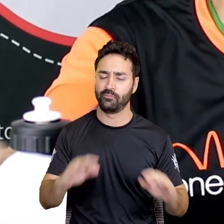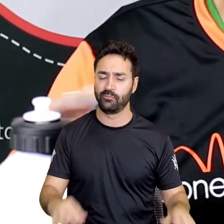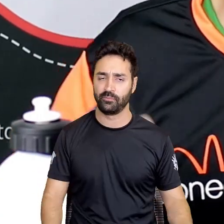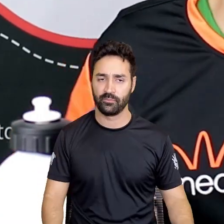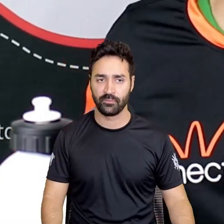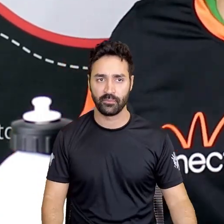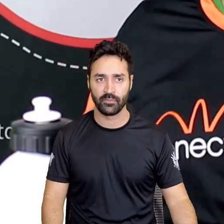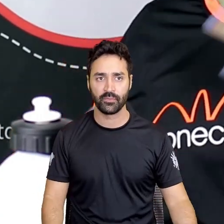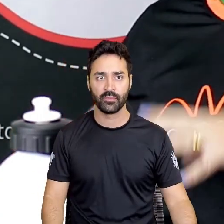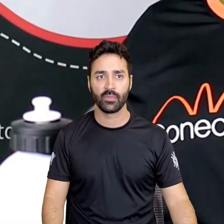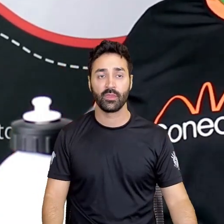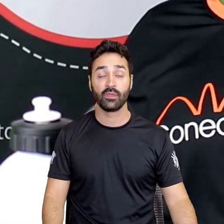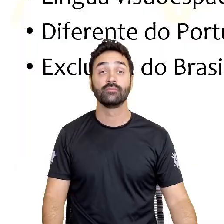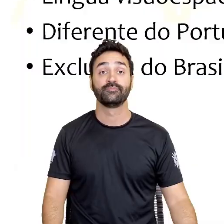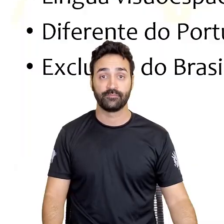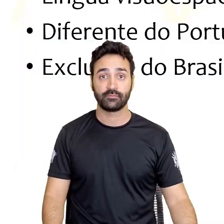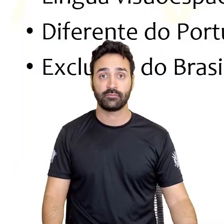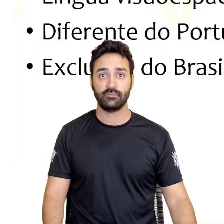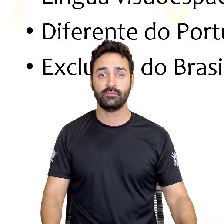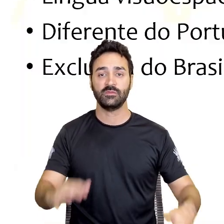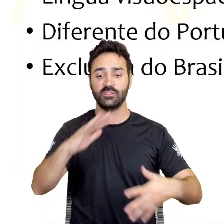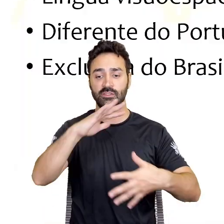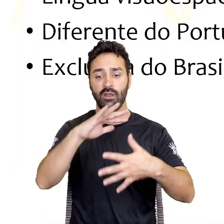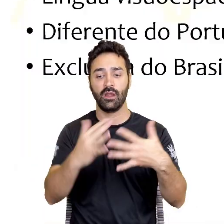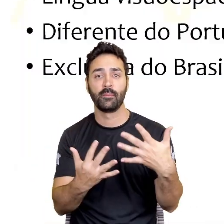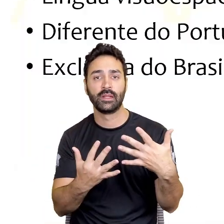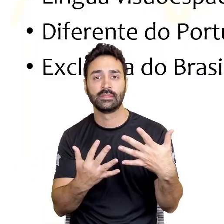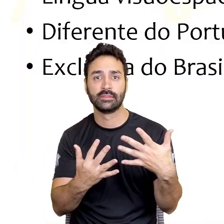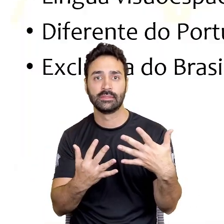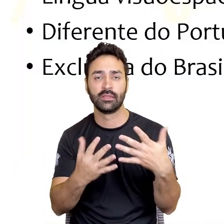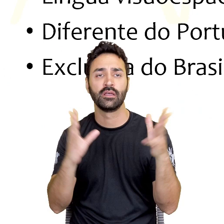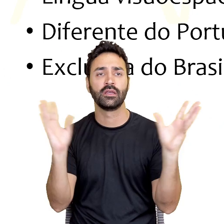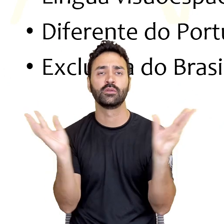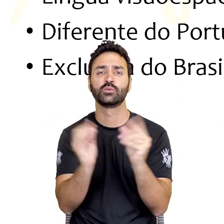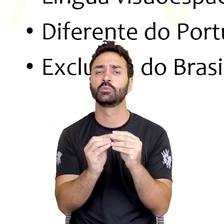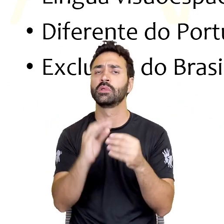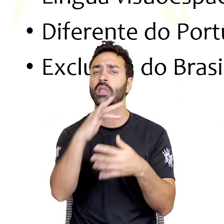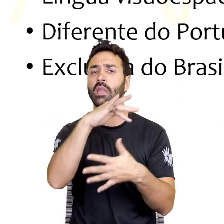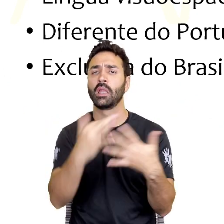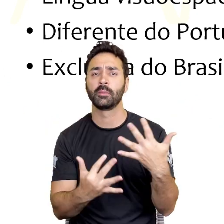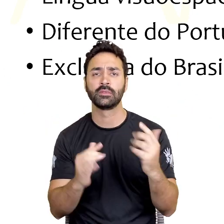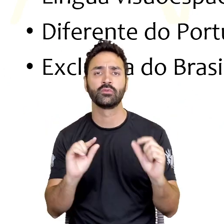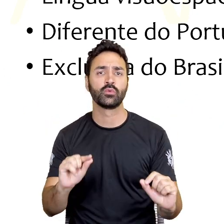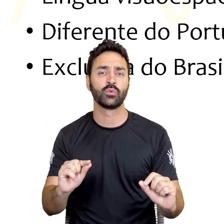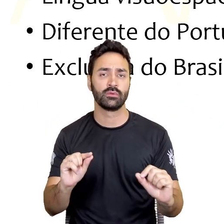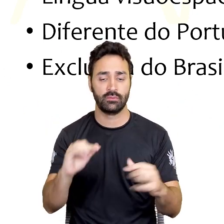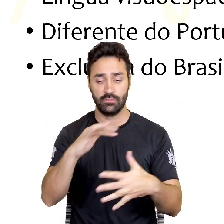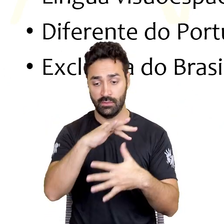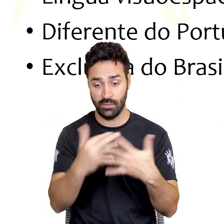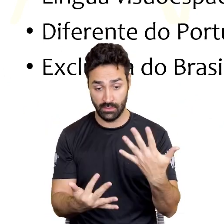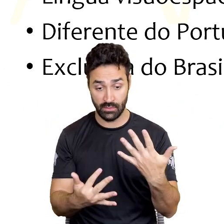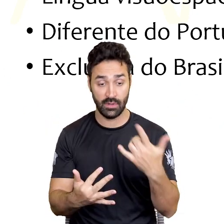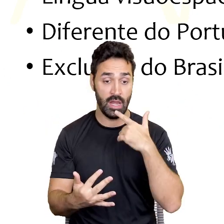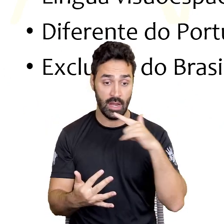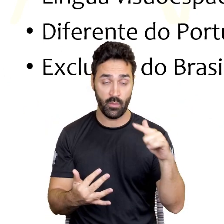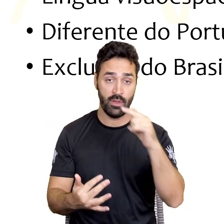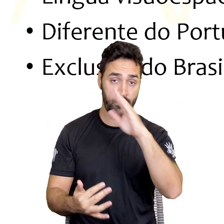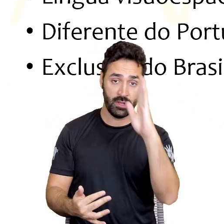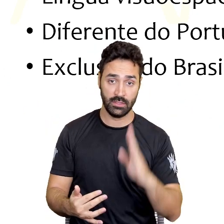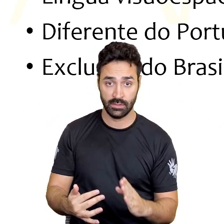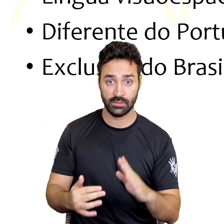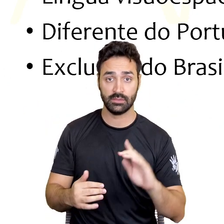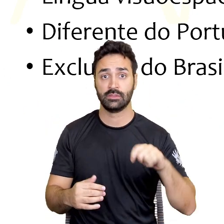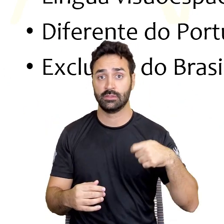Continuando. E a Libras? Vamos sintetizar, então, o que é a Libras? A gente já falou que ela é a língua brasileira de sinais.